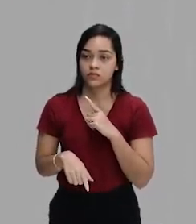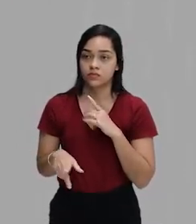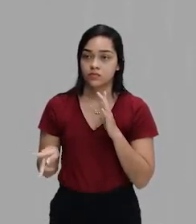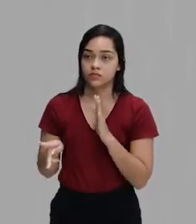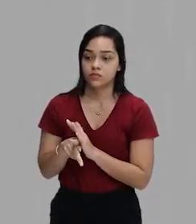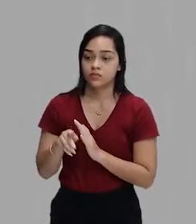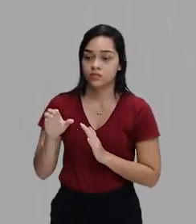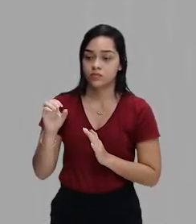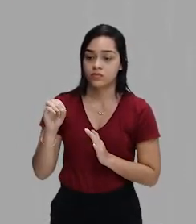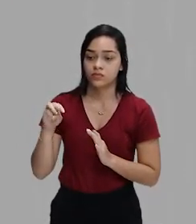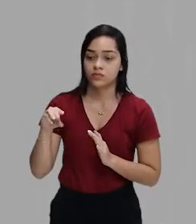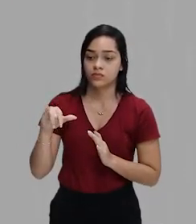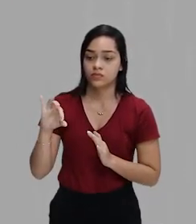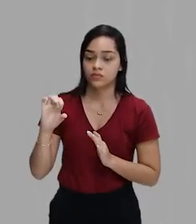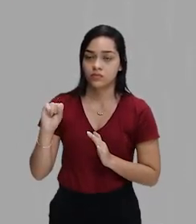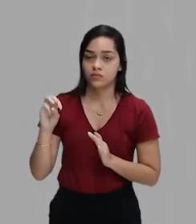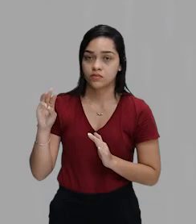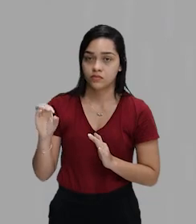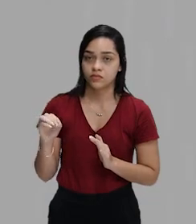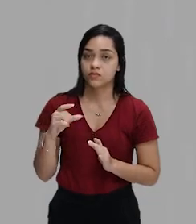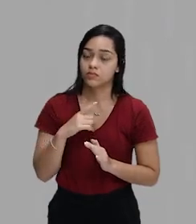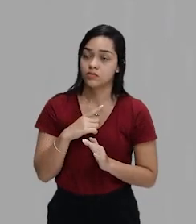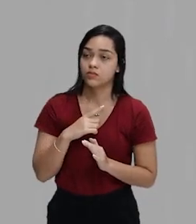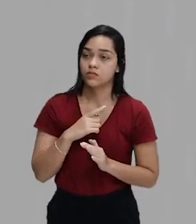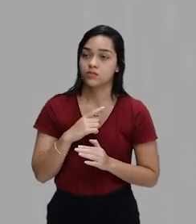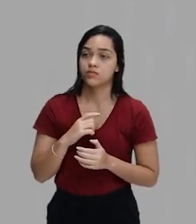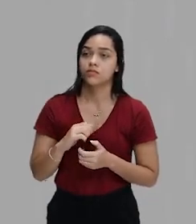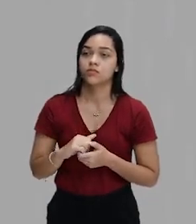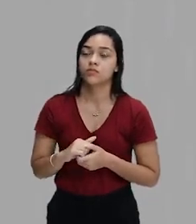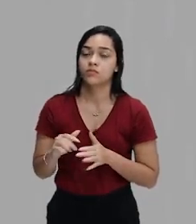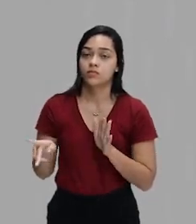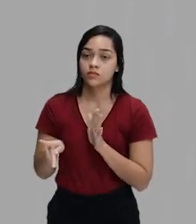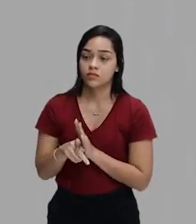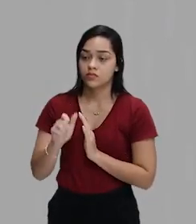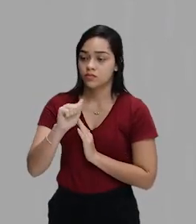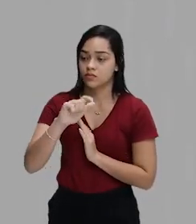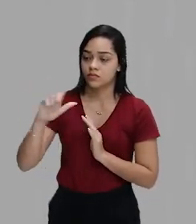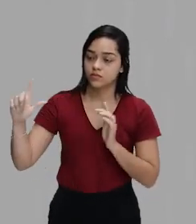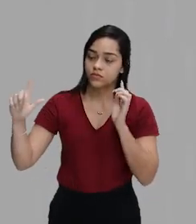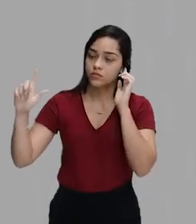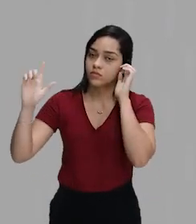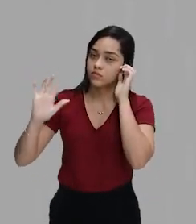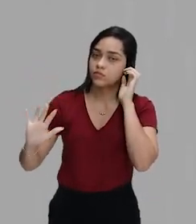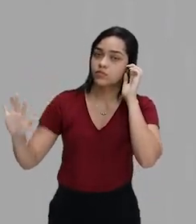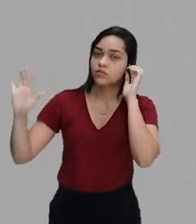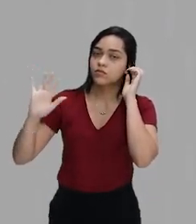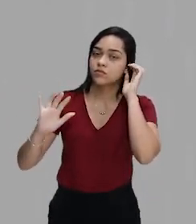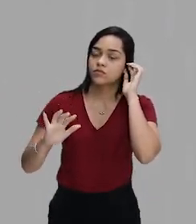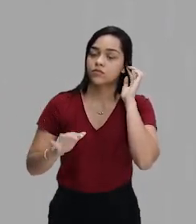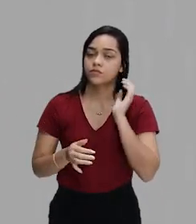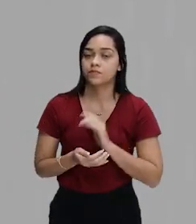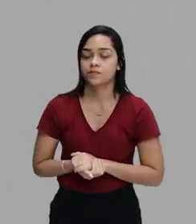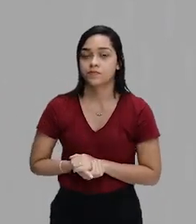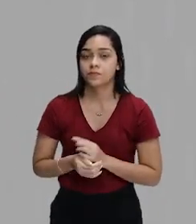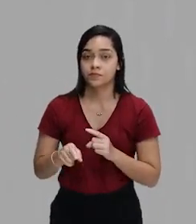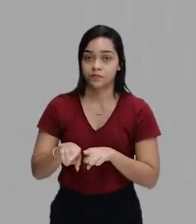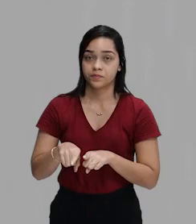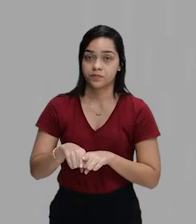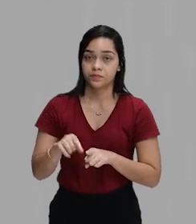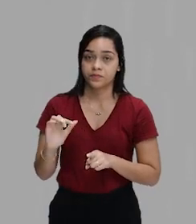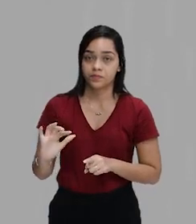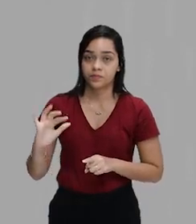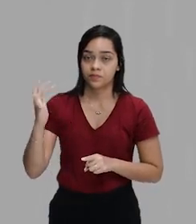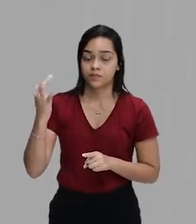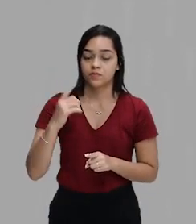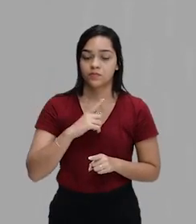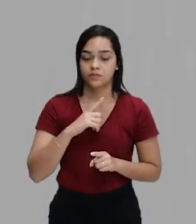próprio comunismo. A expansão do comunismo na parte aqui do leste europeu. Um outro grande acontecimento, uma